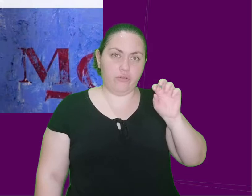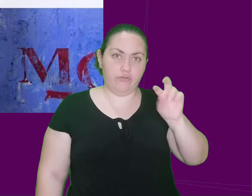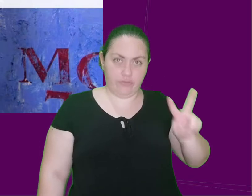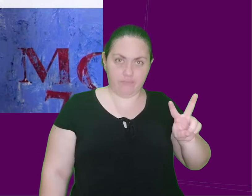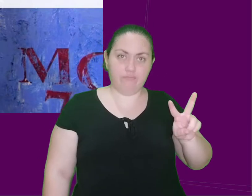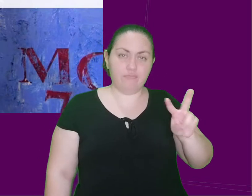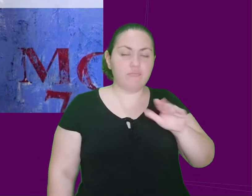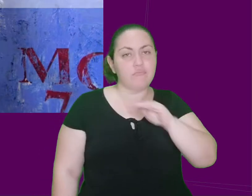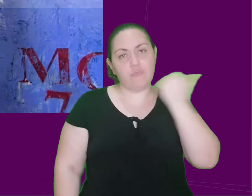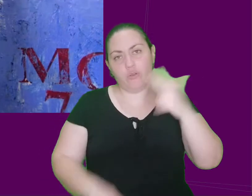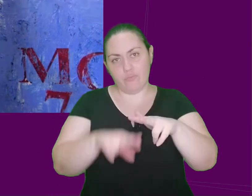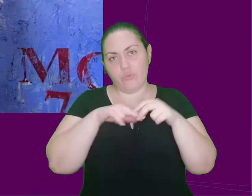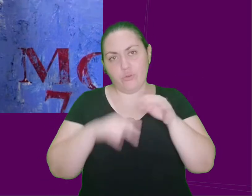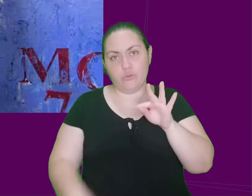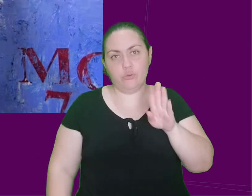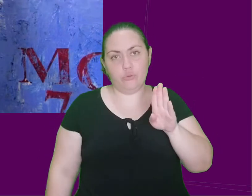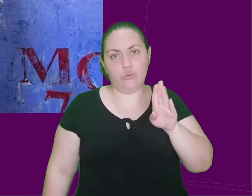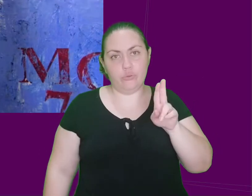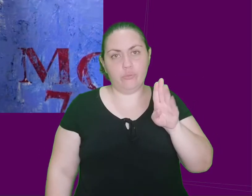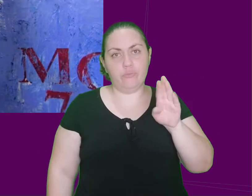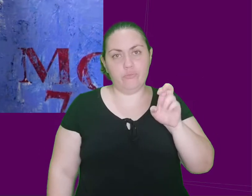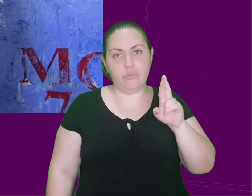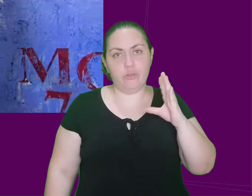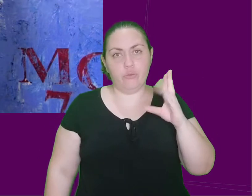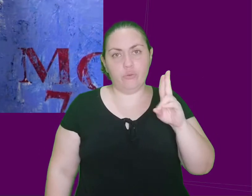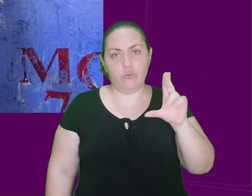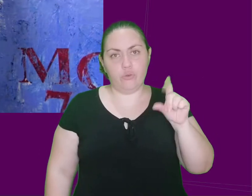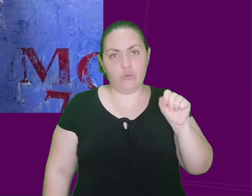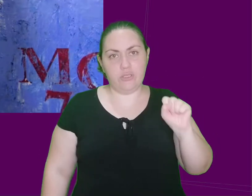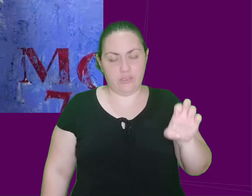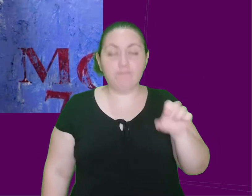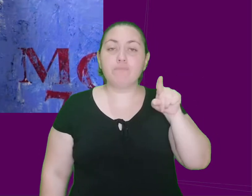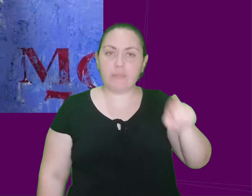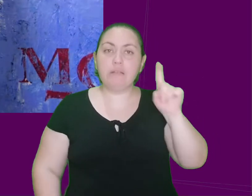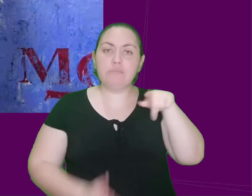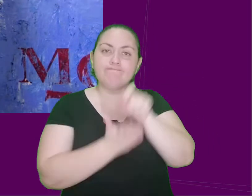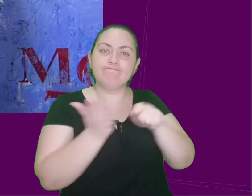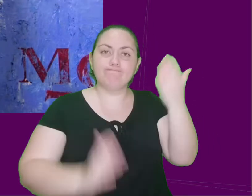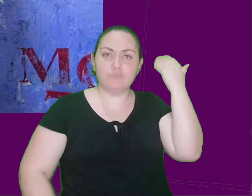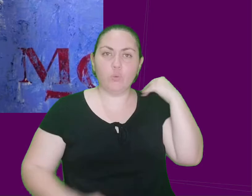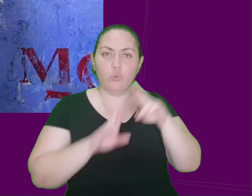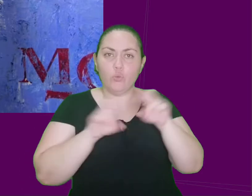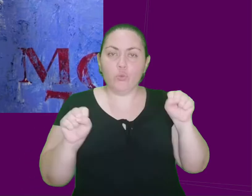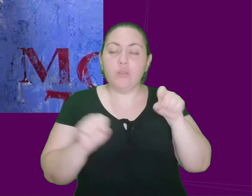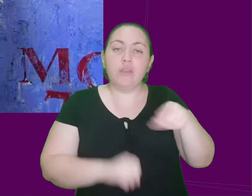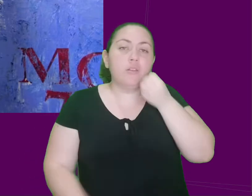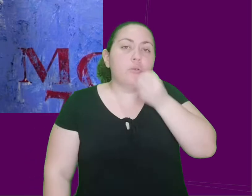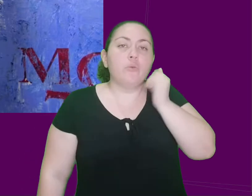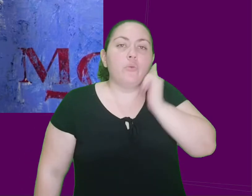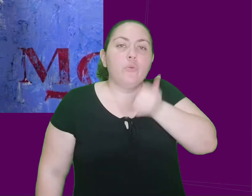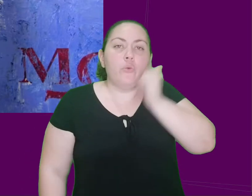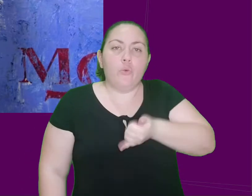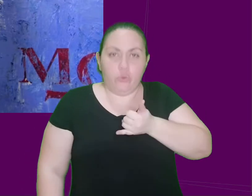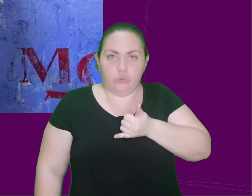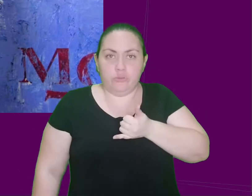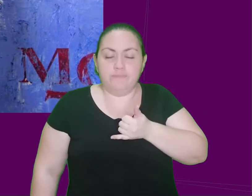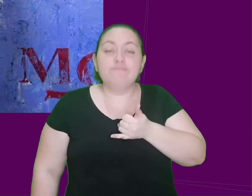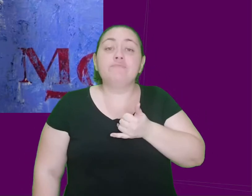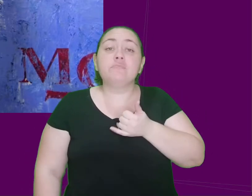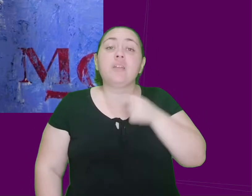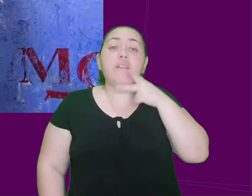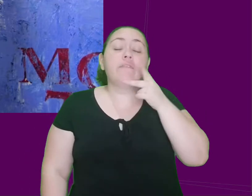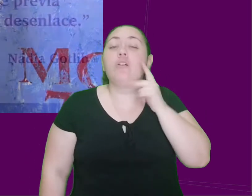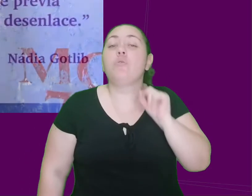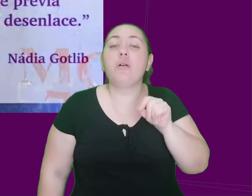célebres escritores russo e, segundo Nadia Gottlieb, escreveu contos sem grandes ações aparentes. Ela destaca